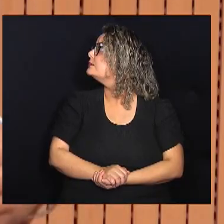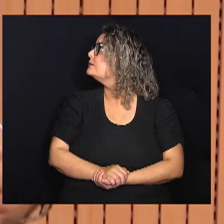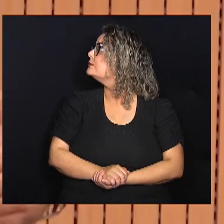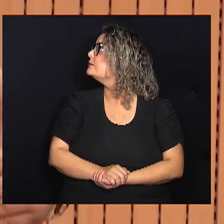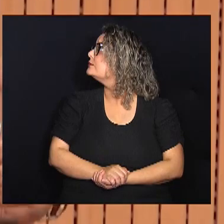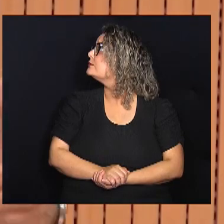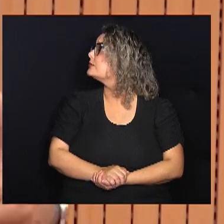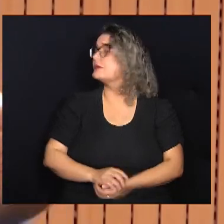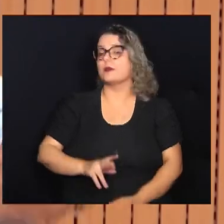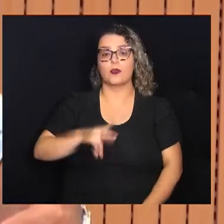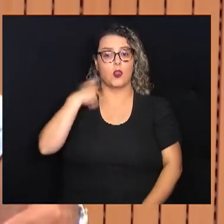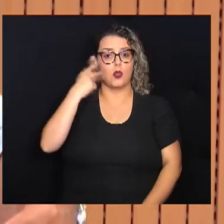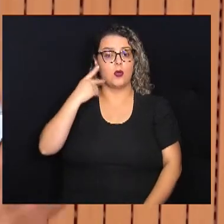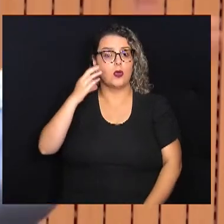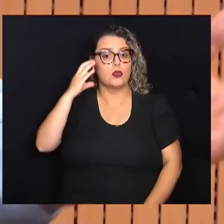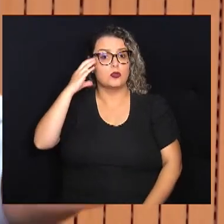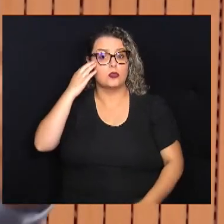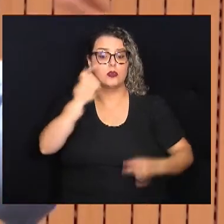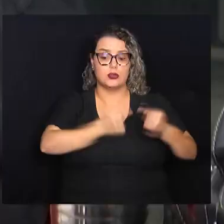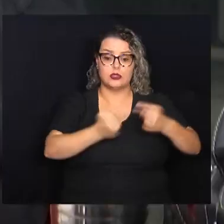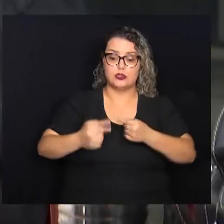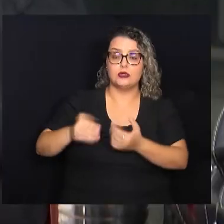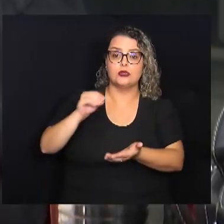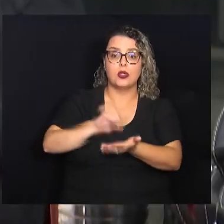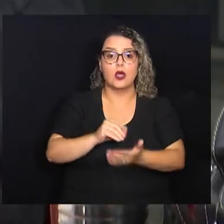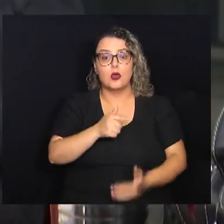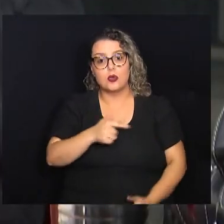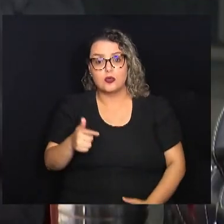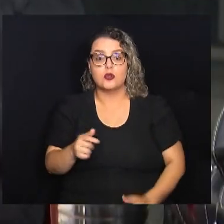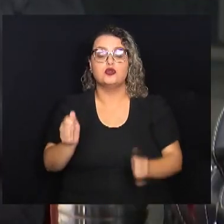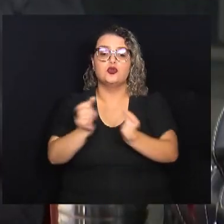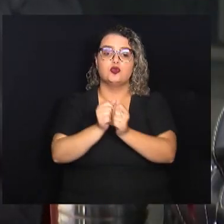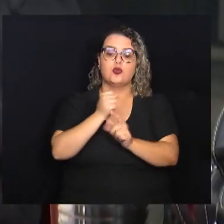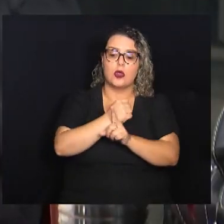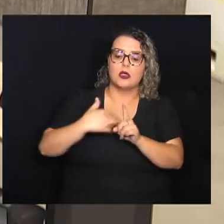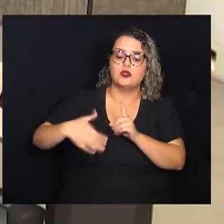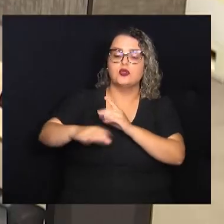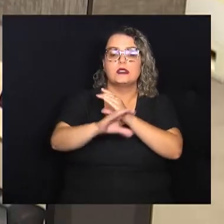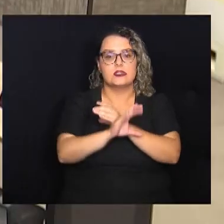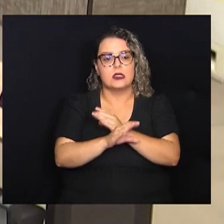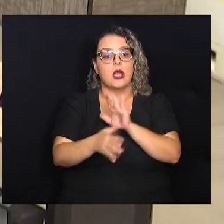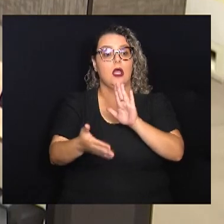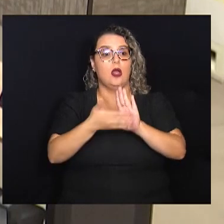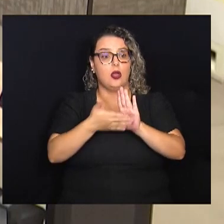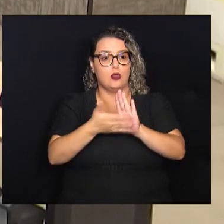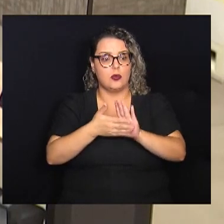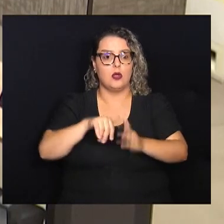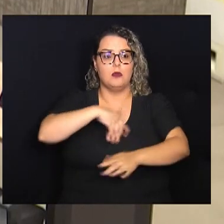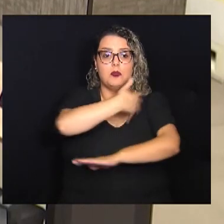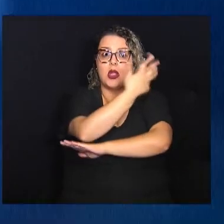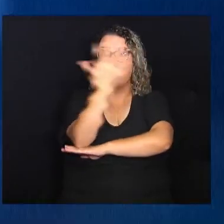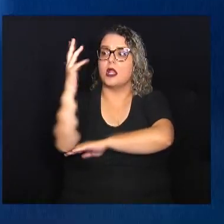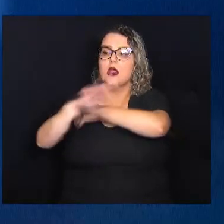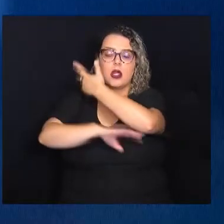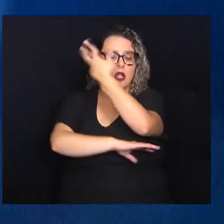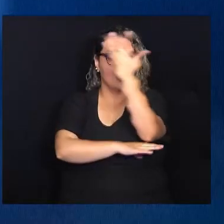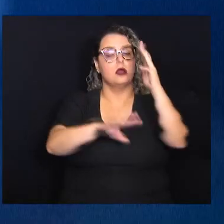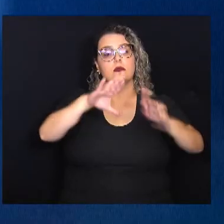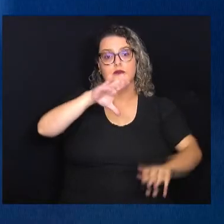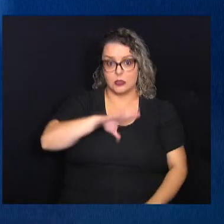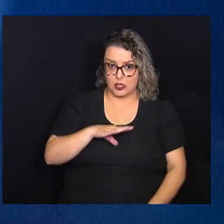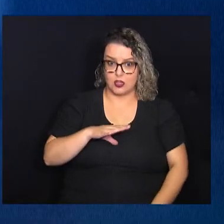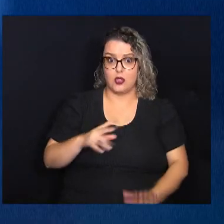O vereador Luiz Cirilo discutiu na última semana com a sociedade civil a proposta da arborização em Campinas. O